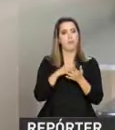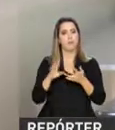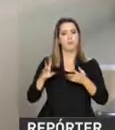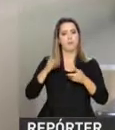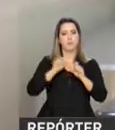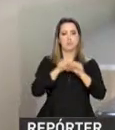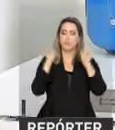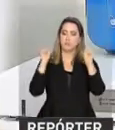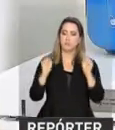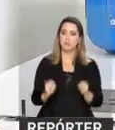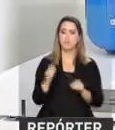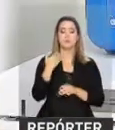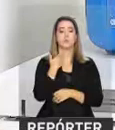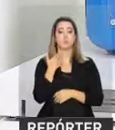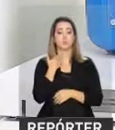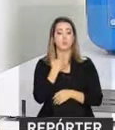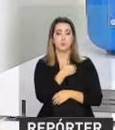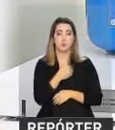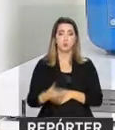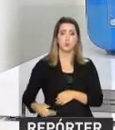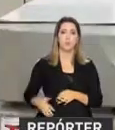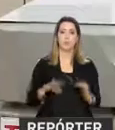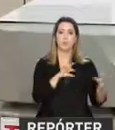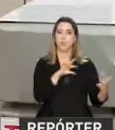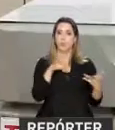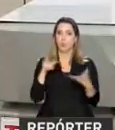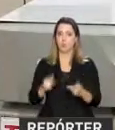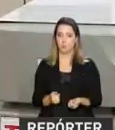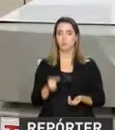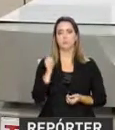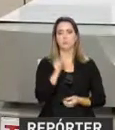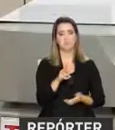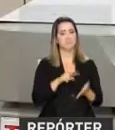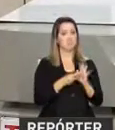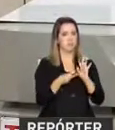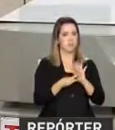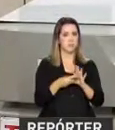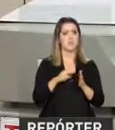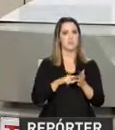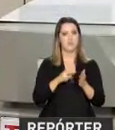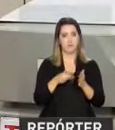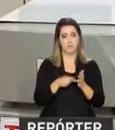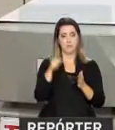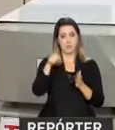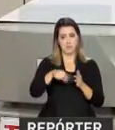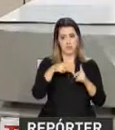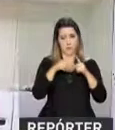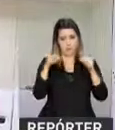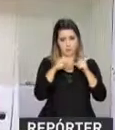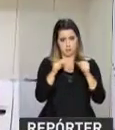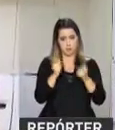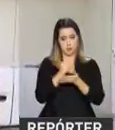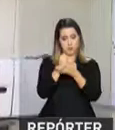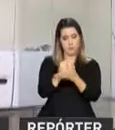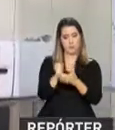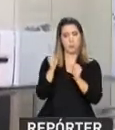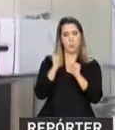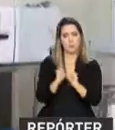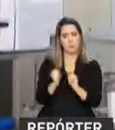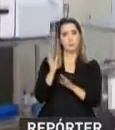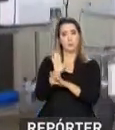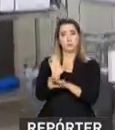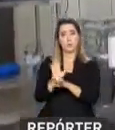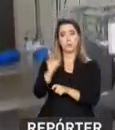a uma rede de bancos públicos no país e no mundo. Isso significa que uma doação feita em Brasília pode servir para